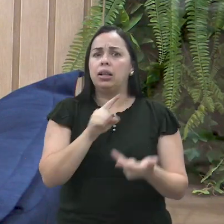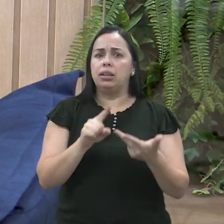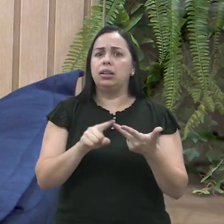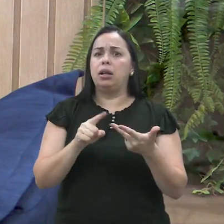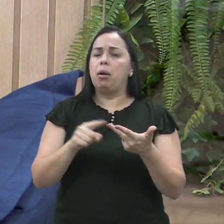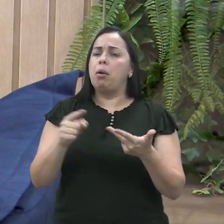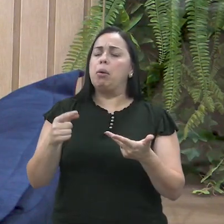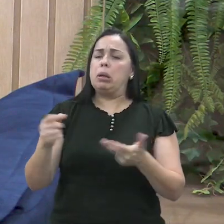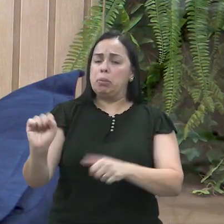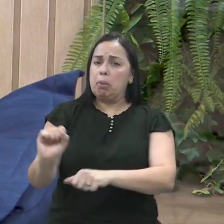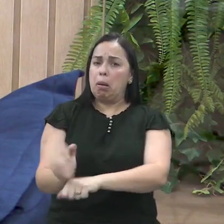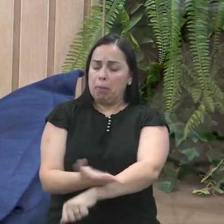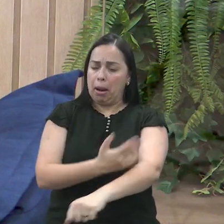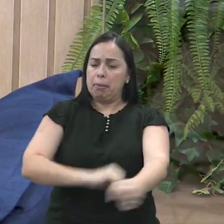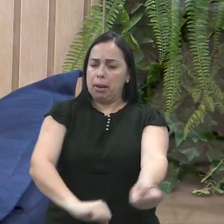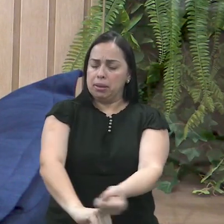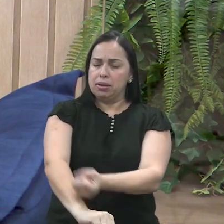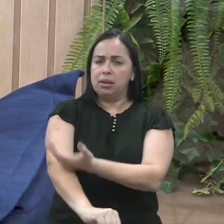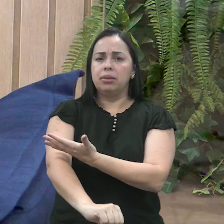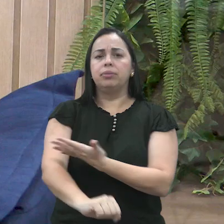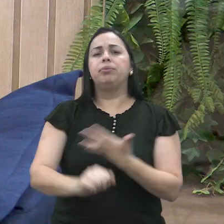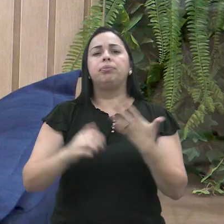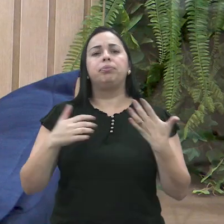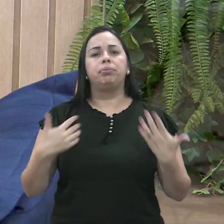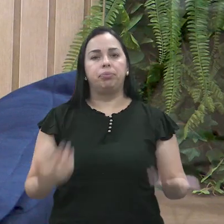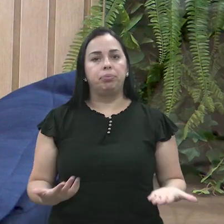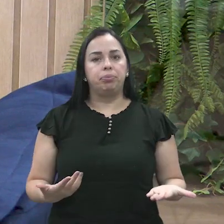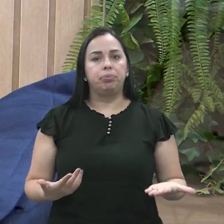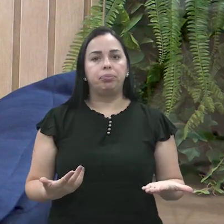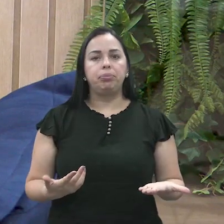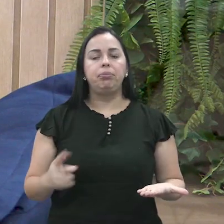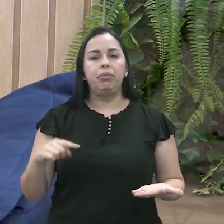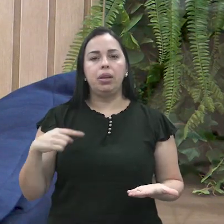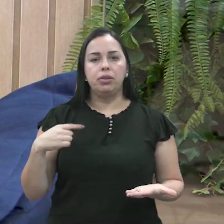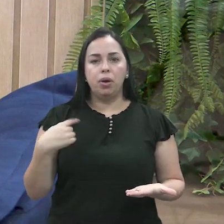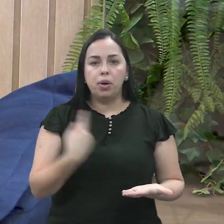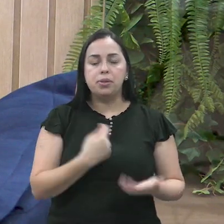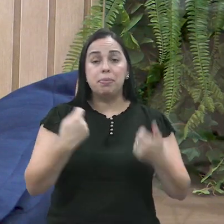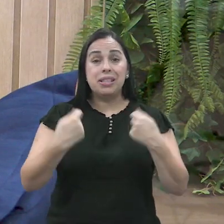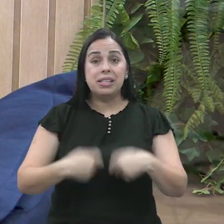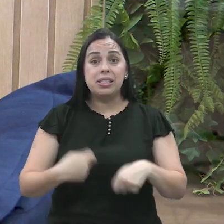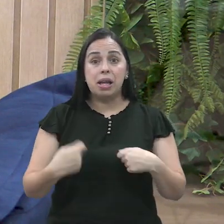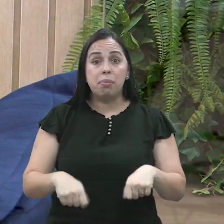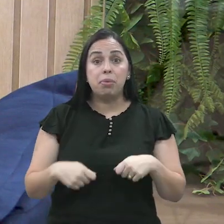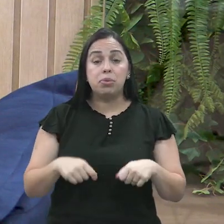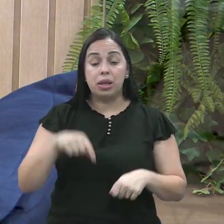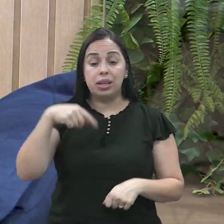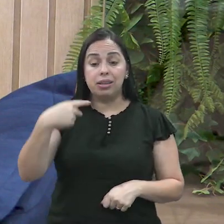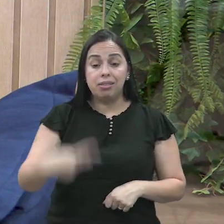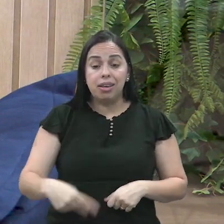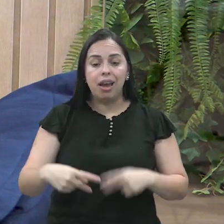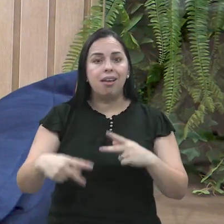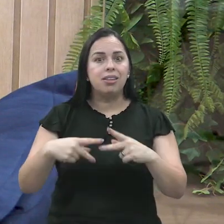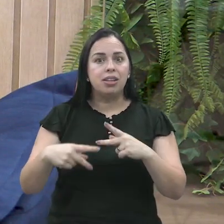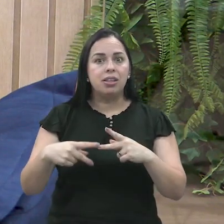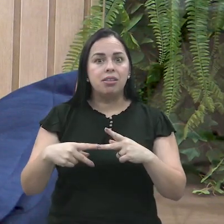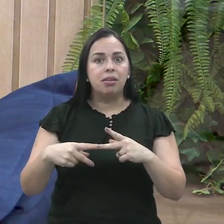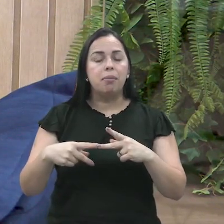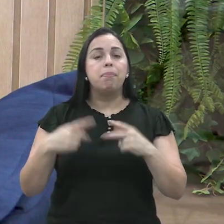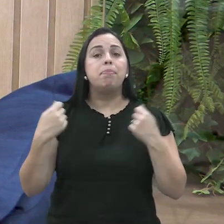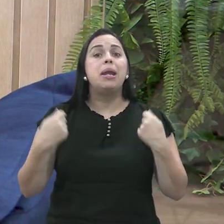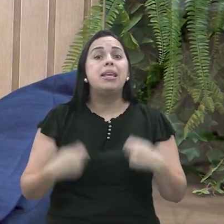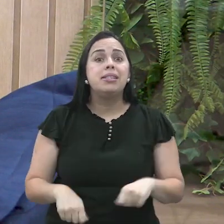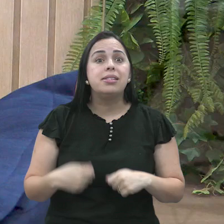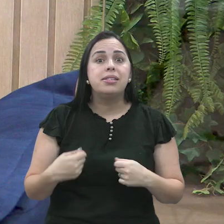e tendo verdadeiros transtornos mentais e emocionais por causa desse quadro. Ora, nós precisamos trazer para São José dos Campos a possibilidade